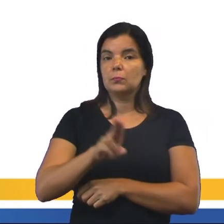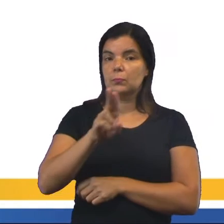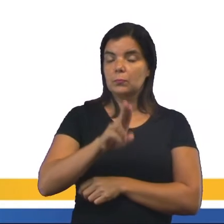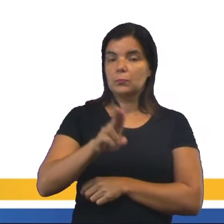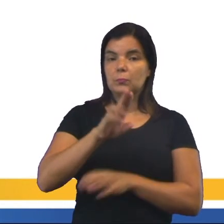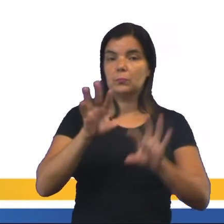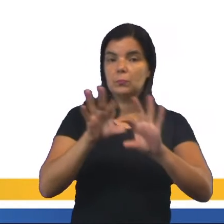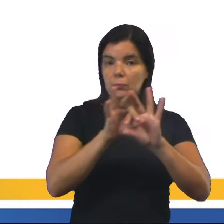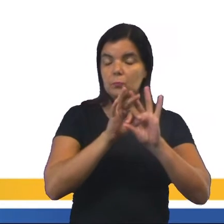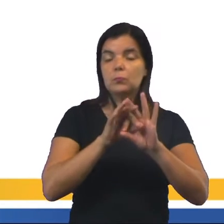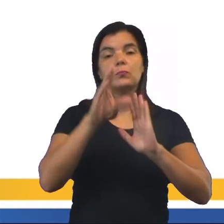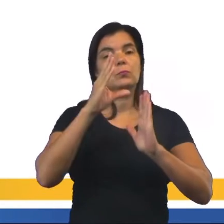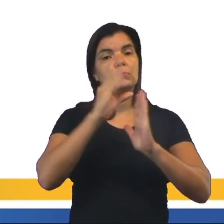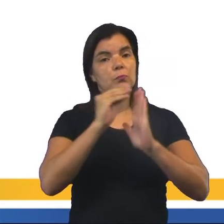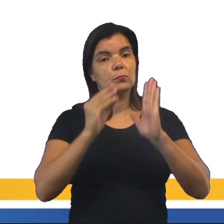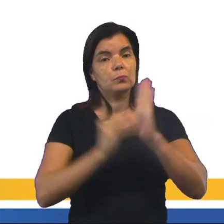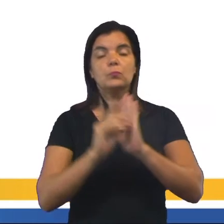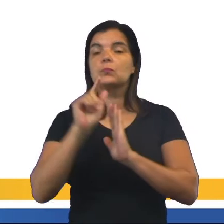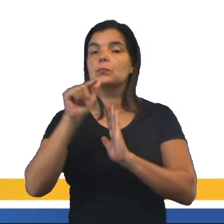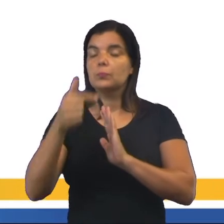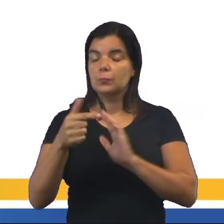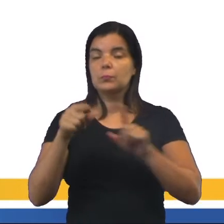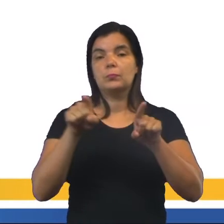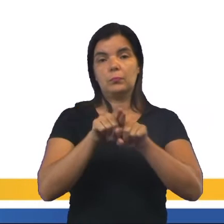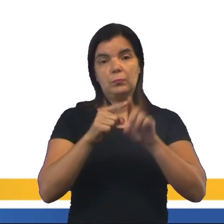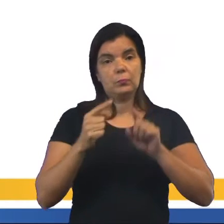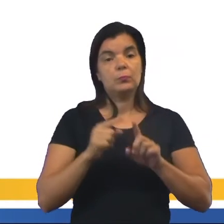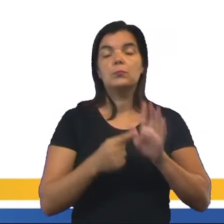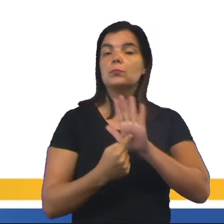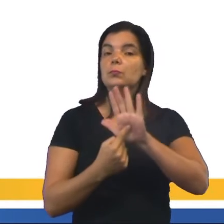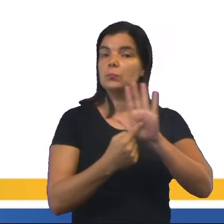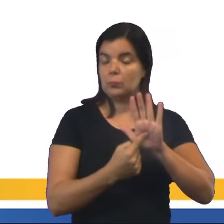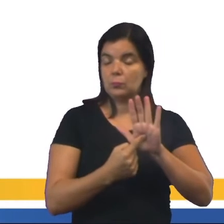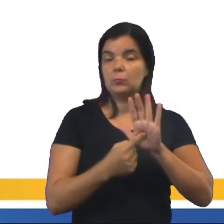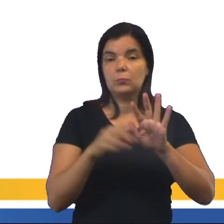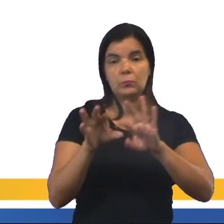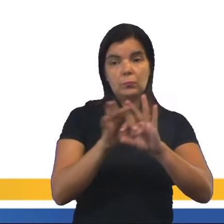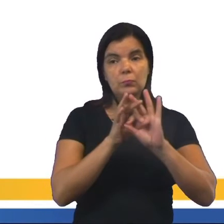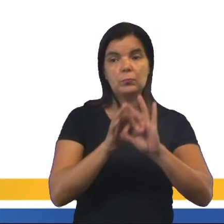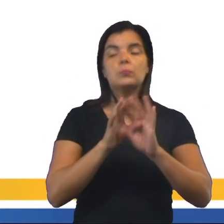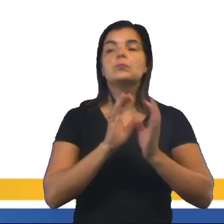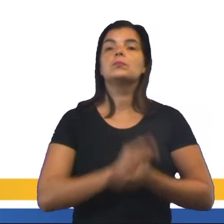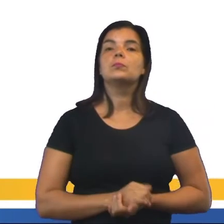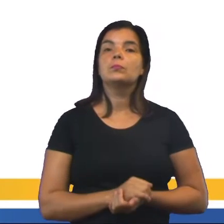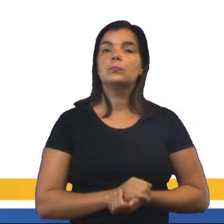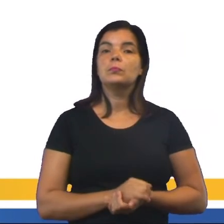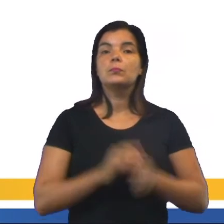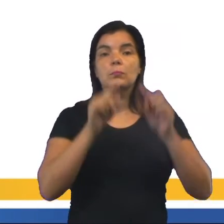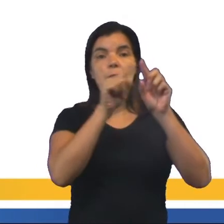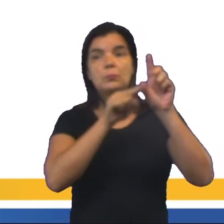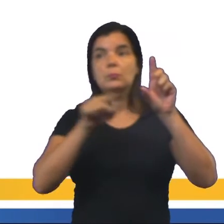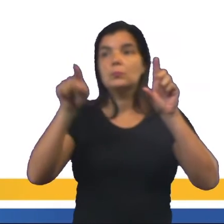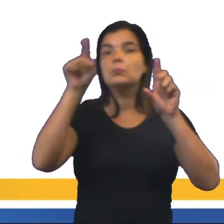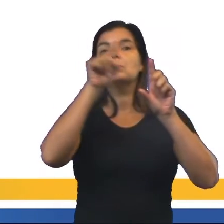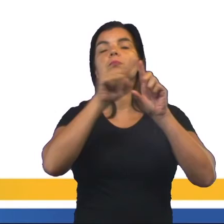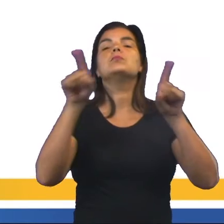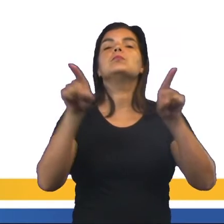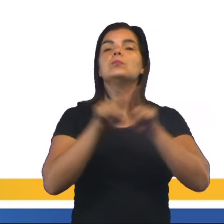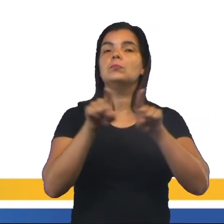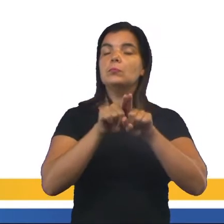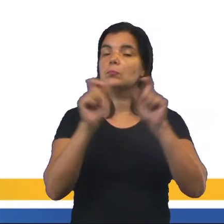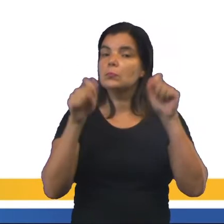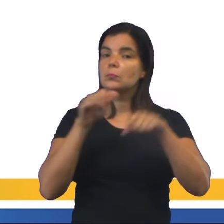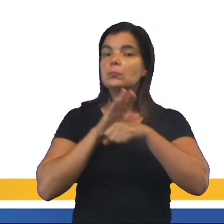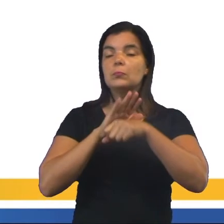para ligar um conteúdo ao outro, dando dicas ao estabelecer conexões. E os balãozinhos também poderão